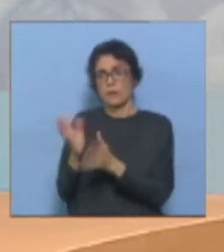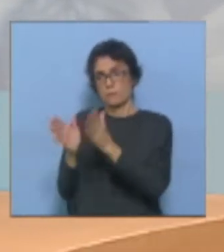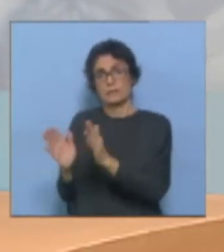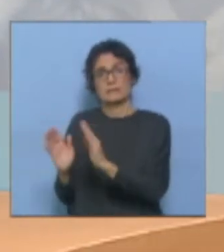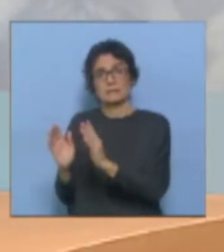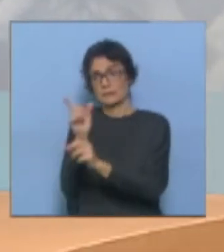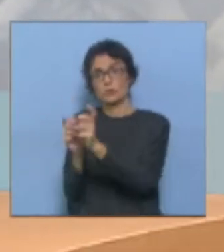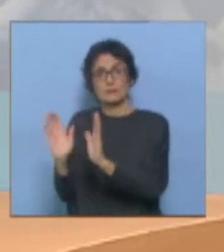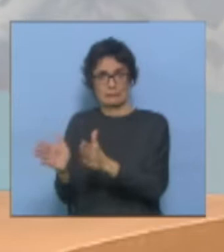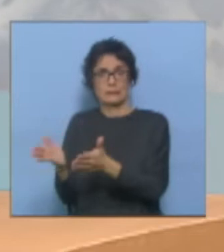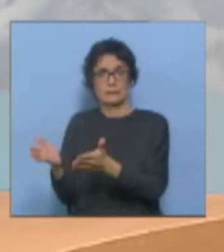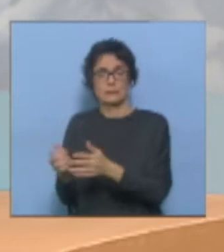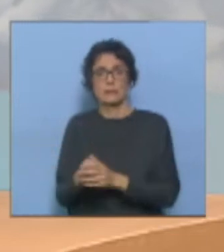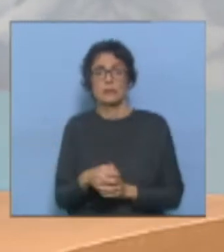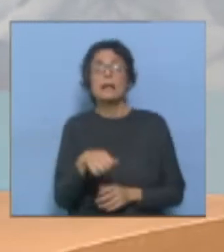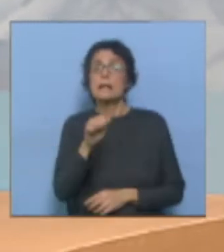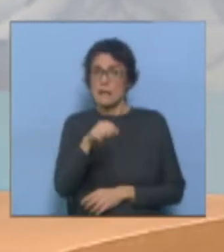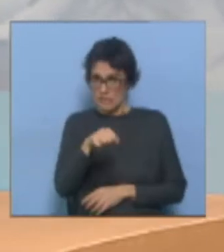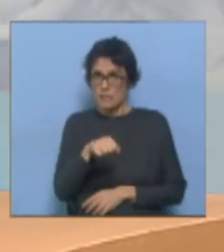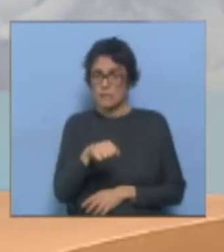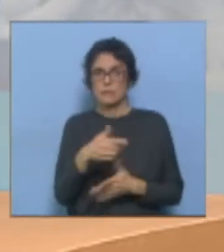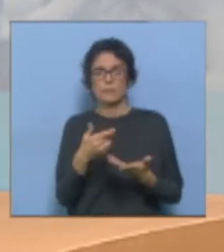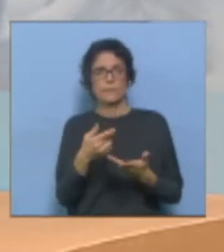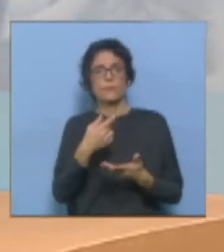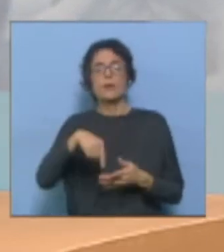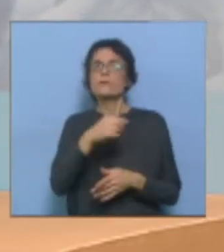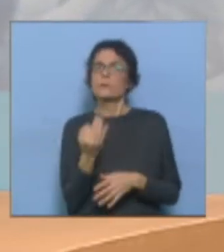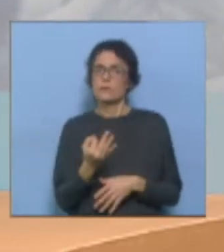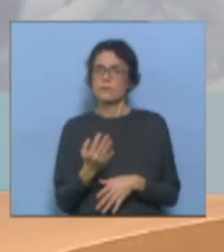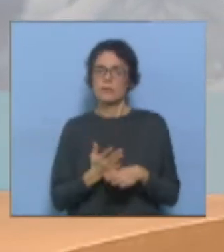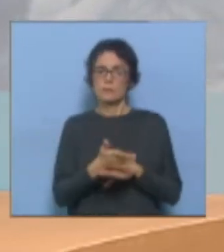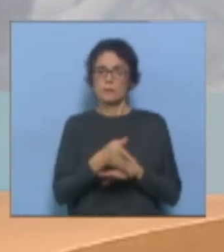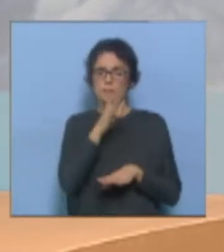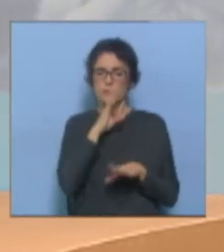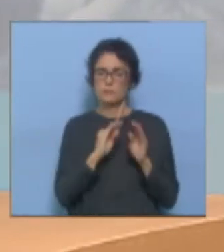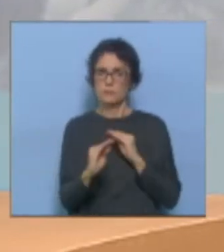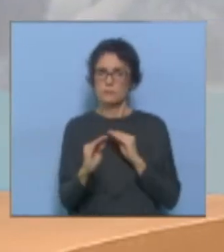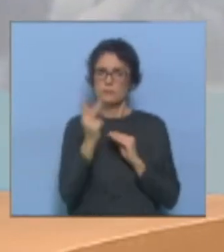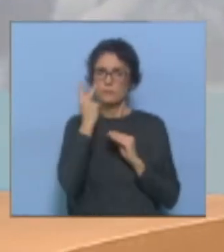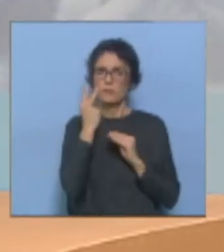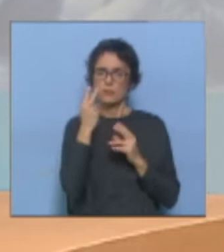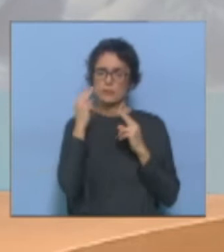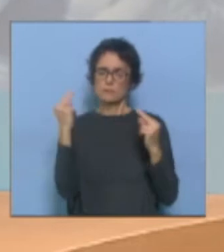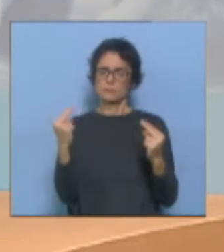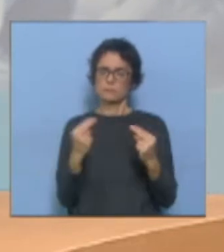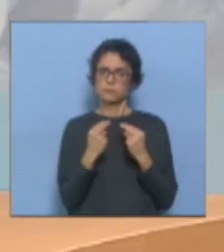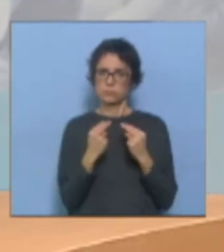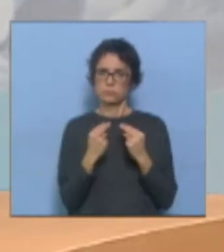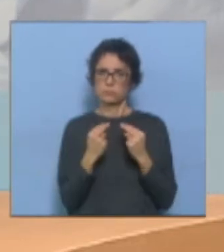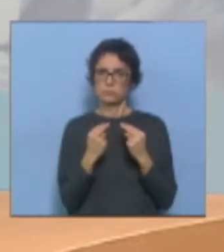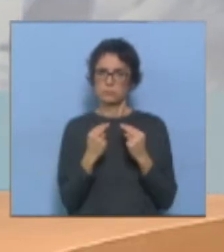e aqueles que, ou seja, que através do silêncio, portanto, numa vida de recolhimento, ali entregam toda a sua